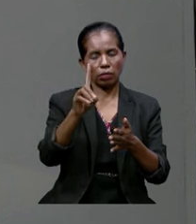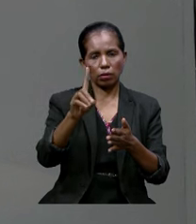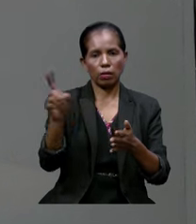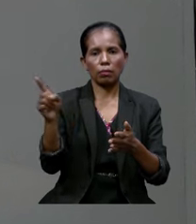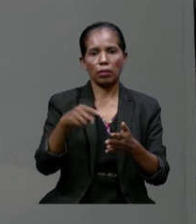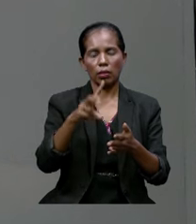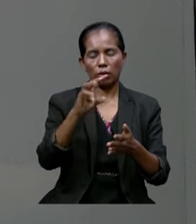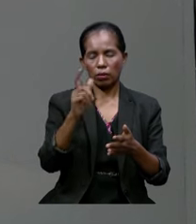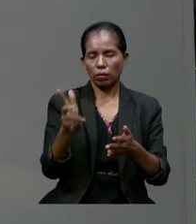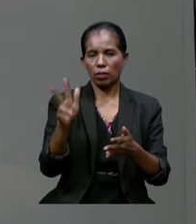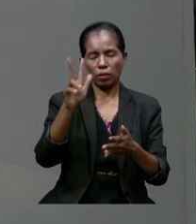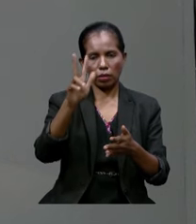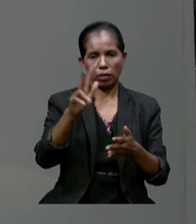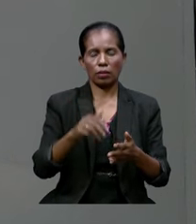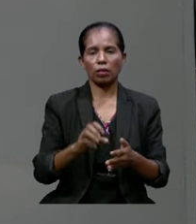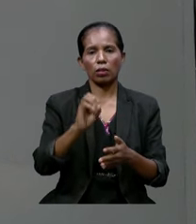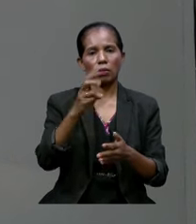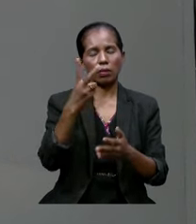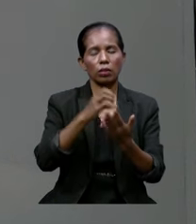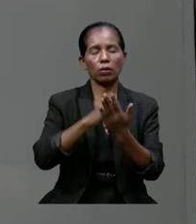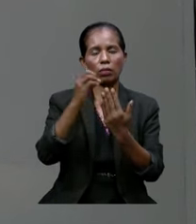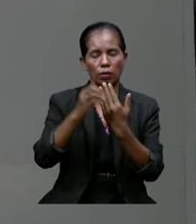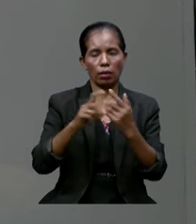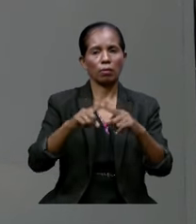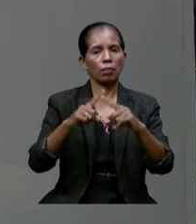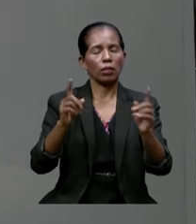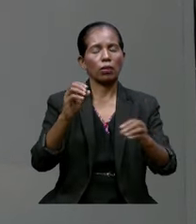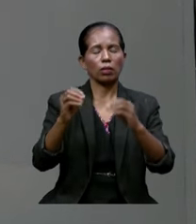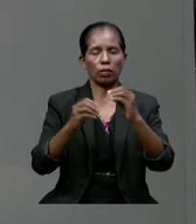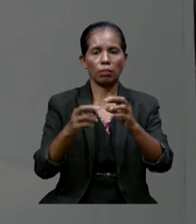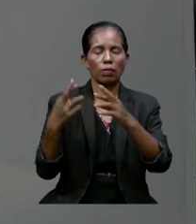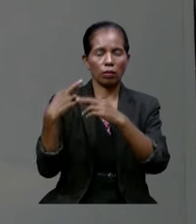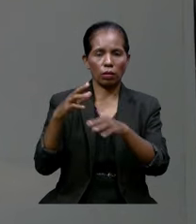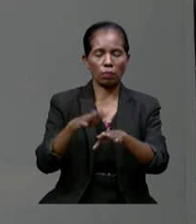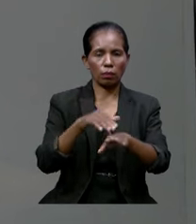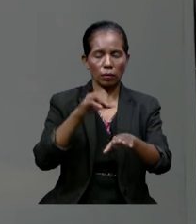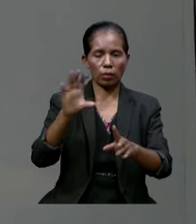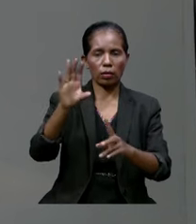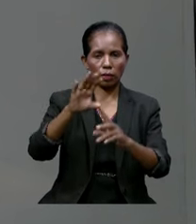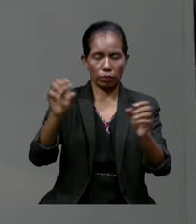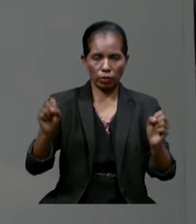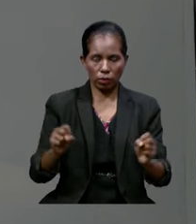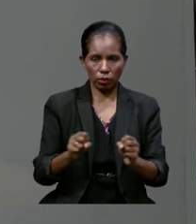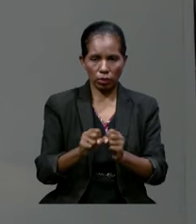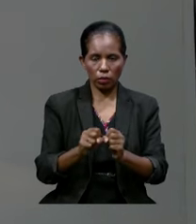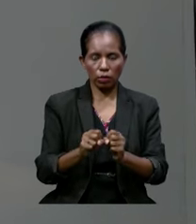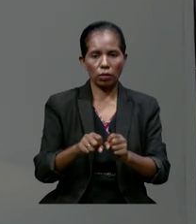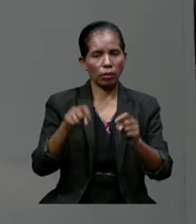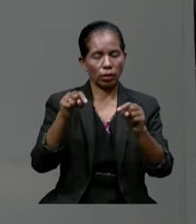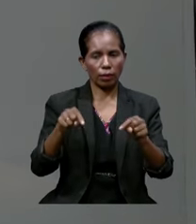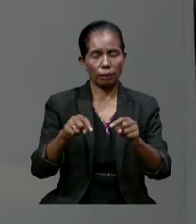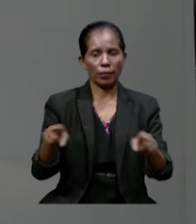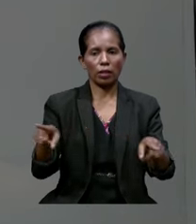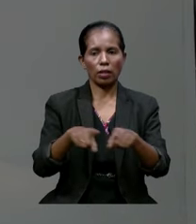81/2023, de 11 de outubro. Bebe conaba poder recrutamento para oficial de administração do Suco, né? No